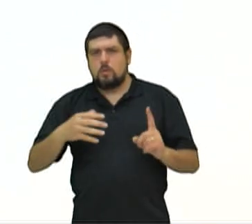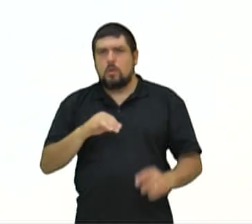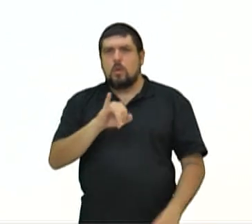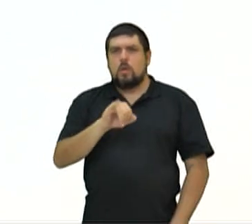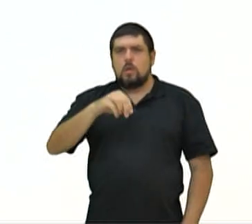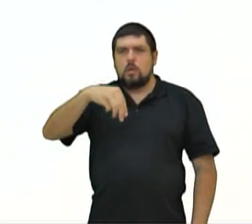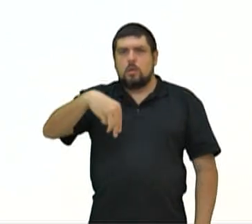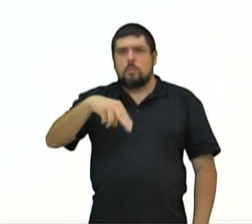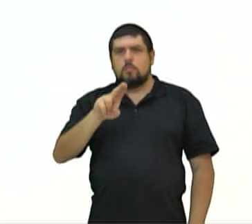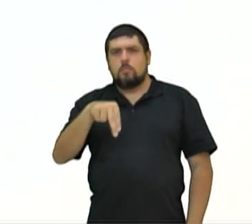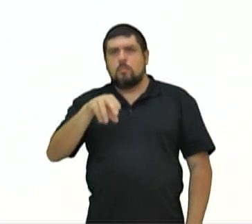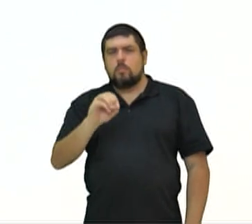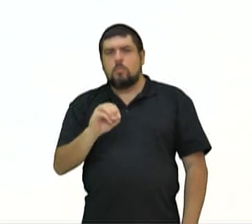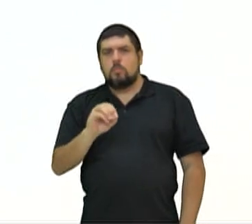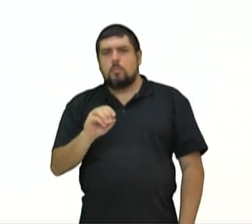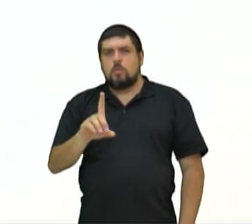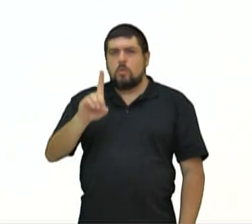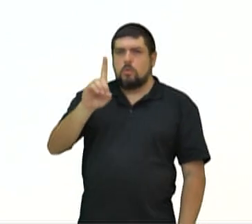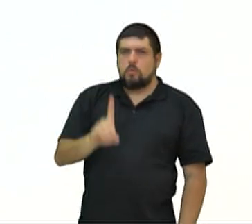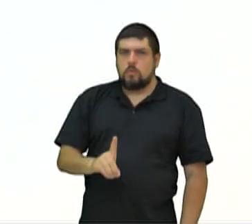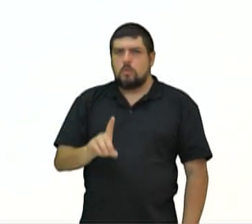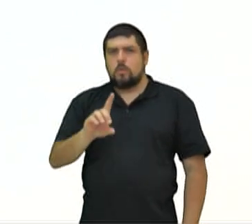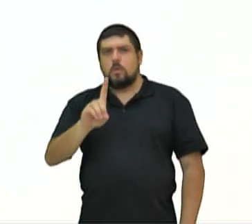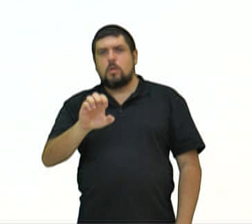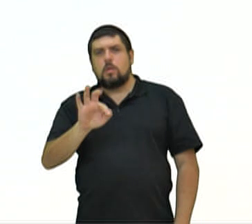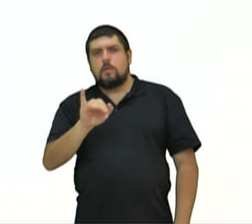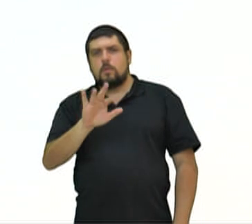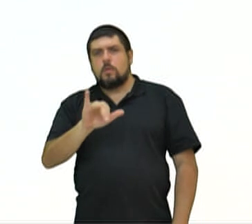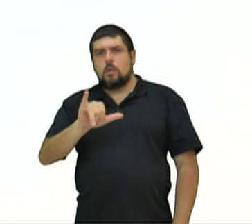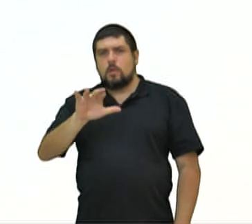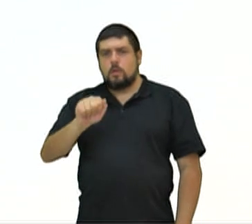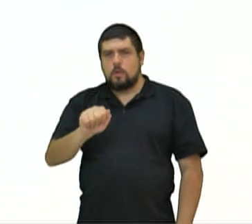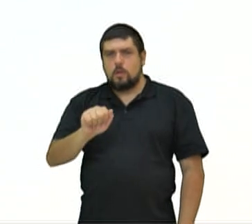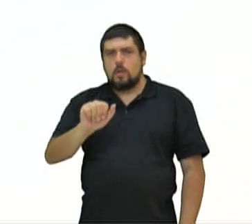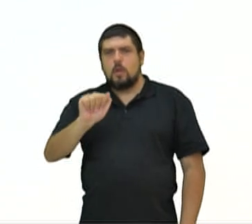Imunodeficiência Adquirida. Por que esse nome?